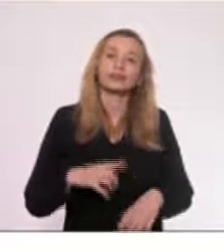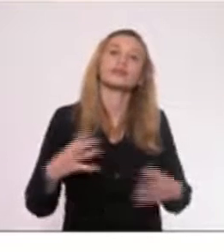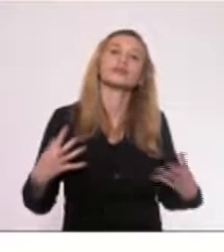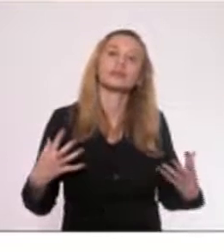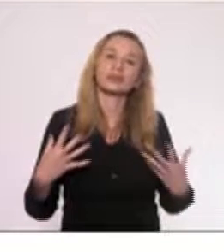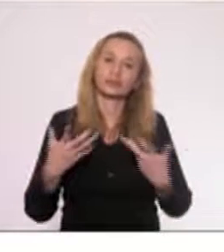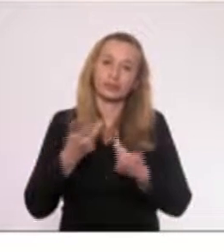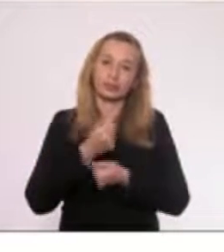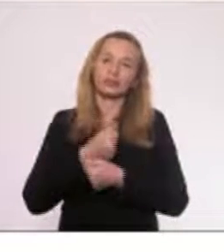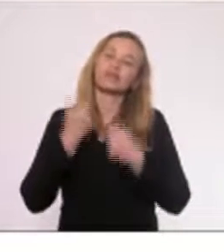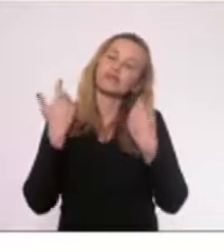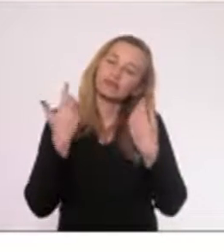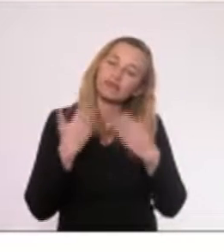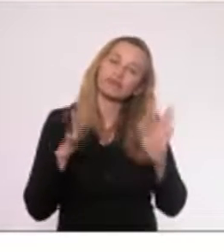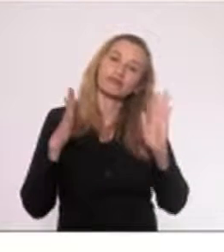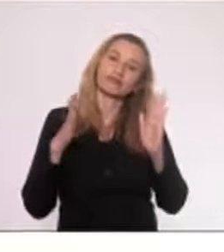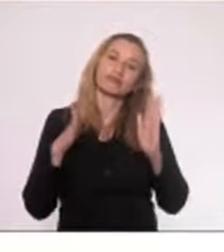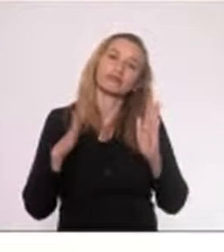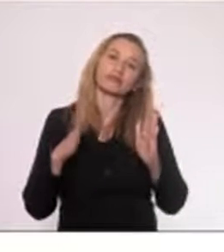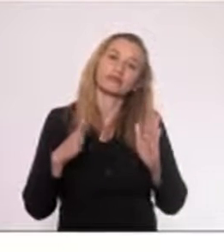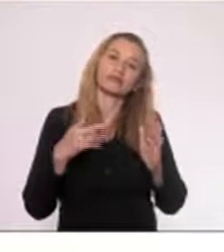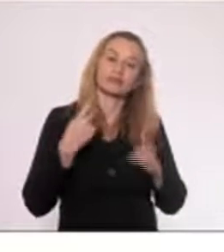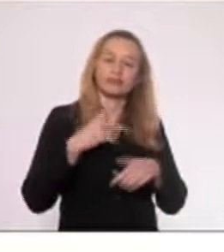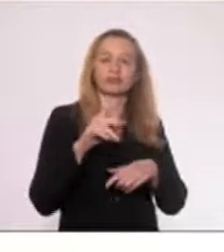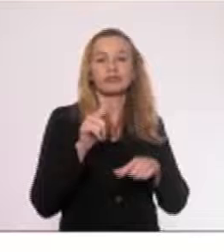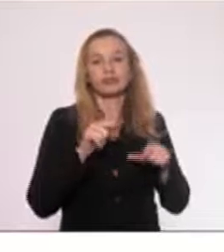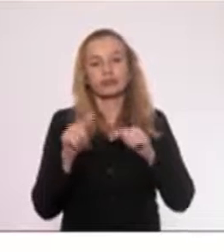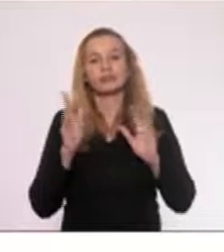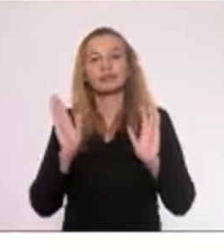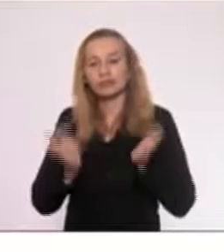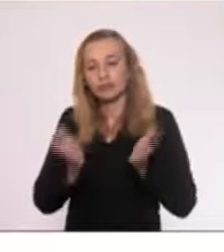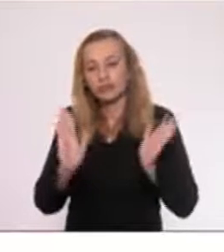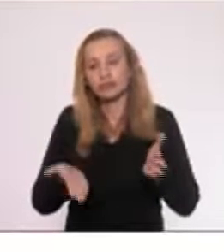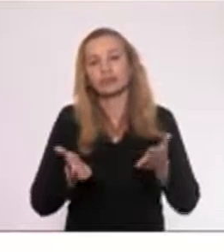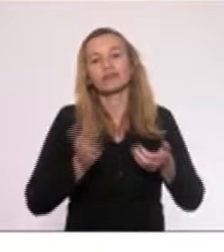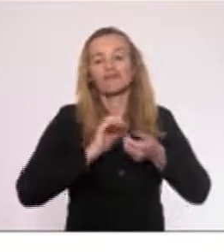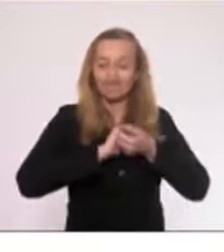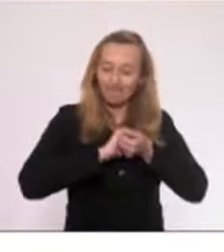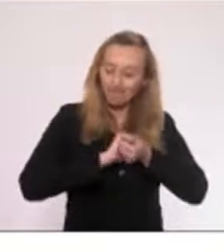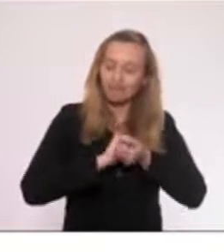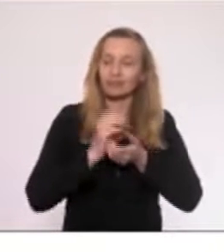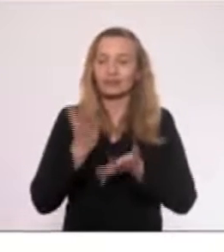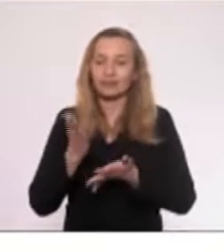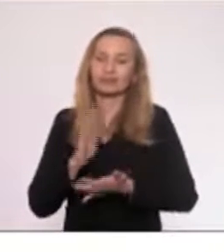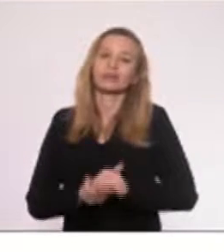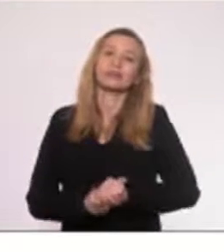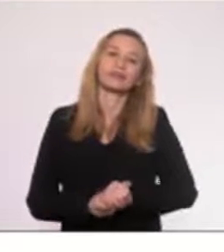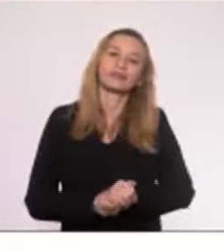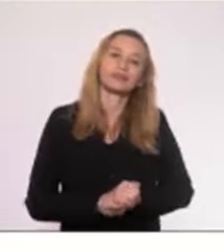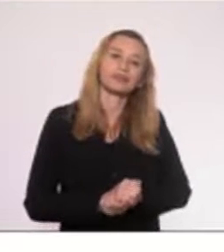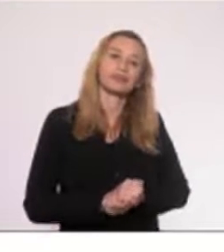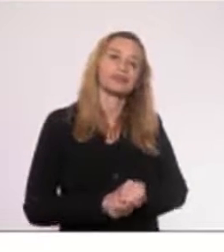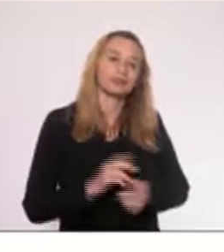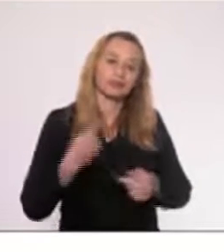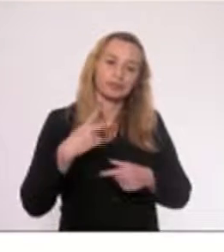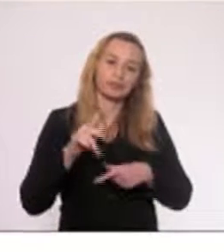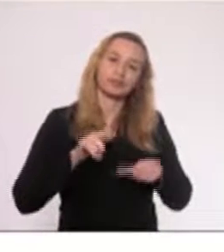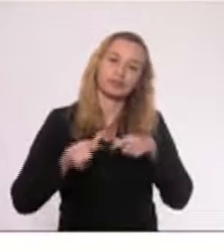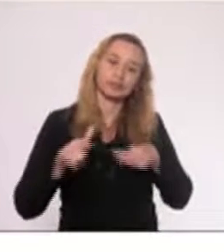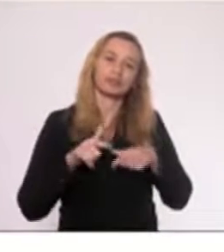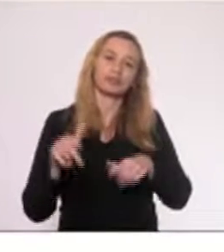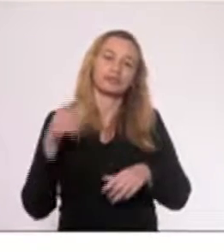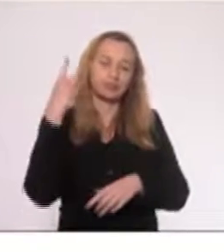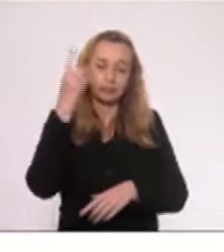gesto e pela hombridade que Vossa Excelência hoje teve com os colegas nessa casa, com as prerrogativas do mandato parlamentar e,